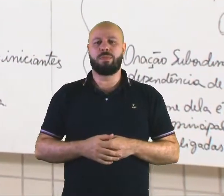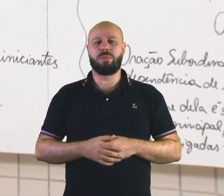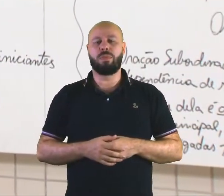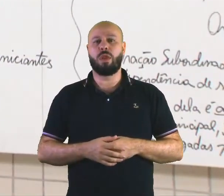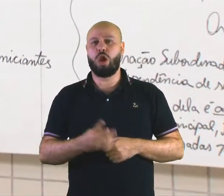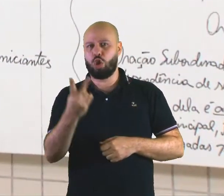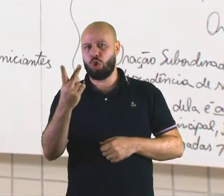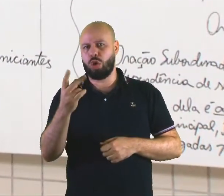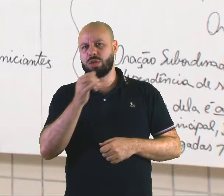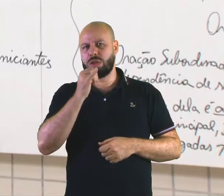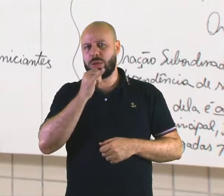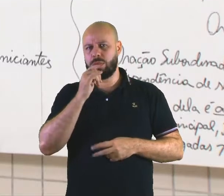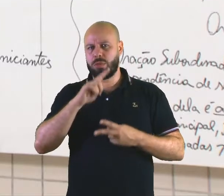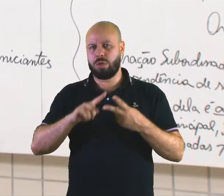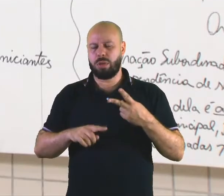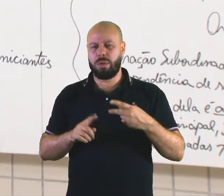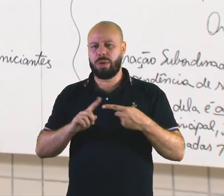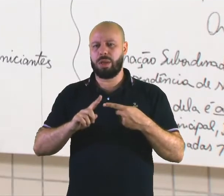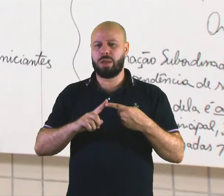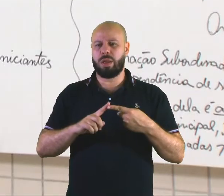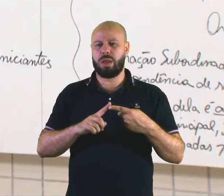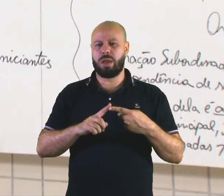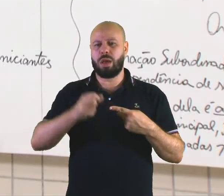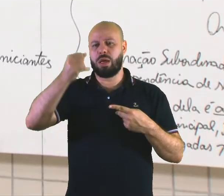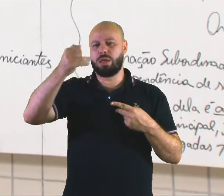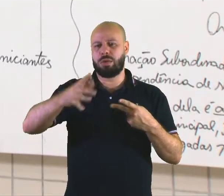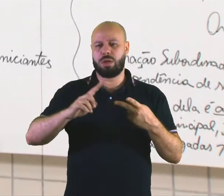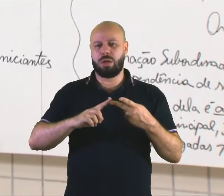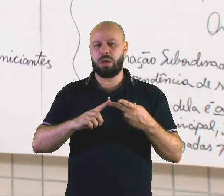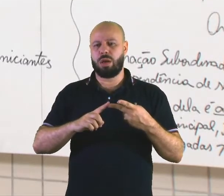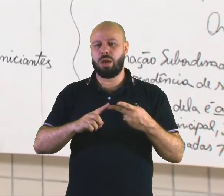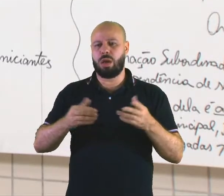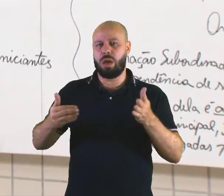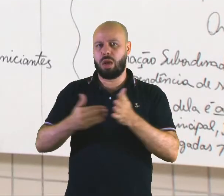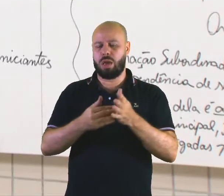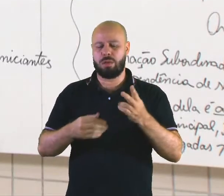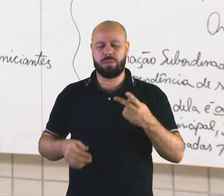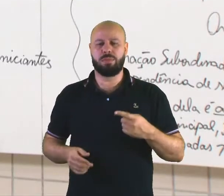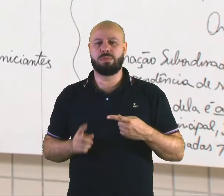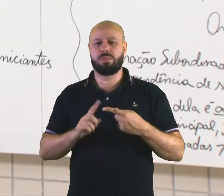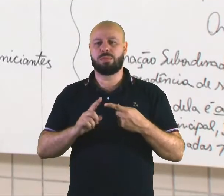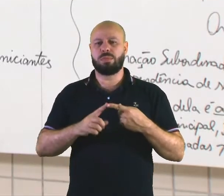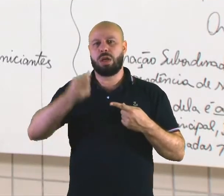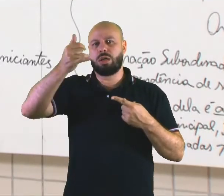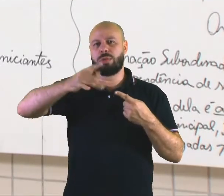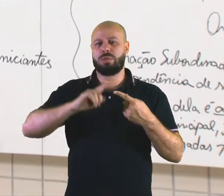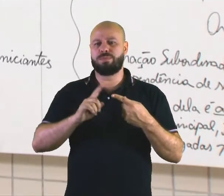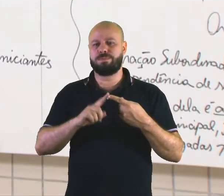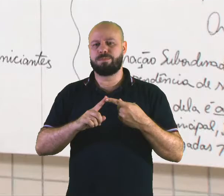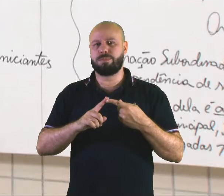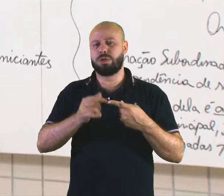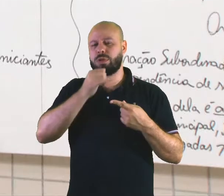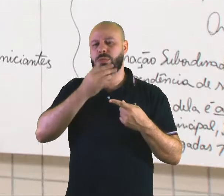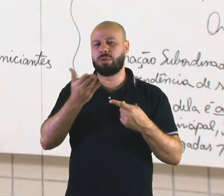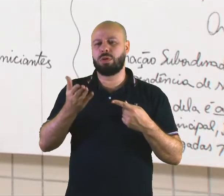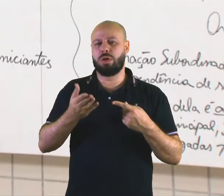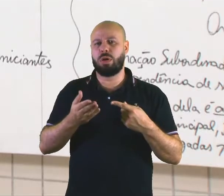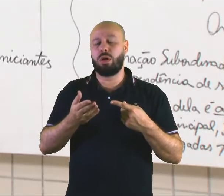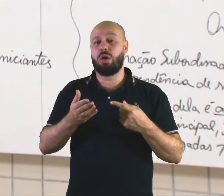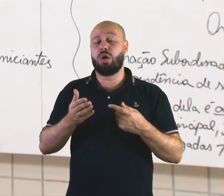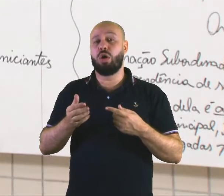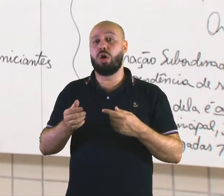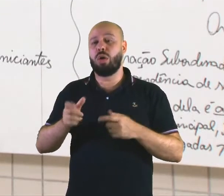2 exemplos de explicativa e restritiva. As explicativas, eu coloquei o exemplo. Os jogadores